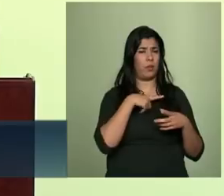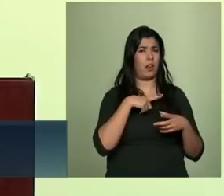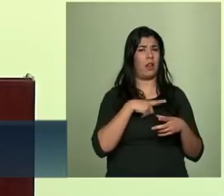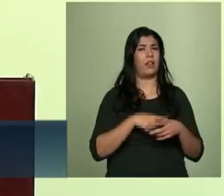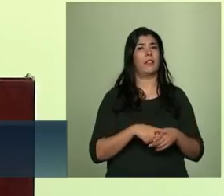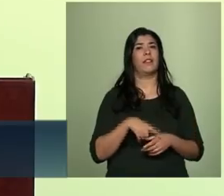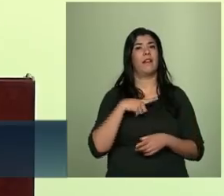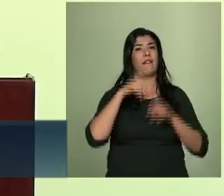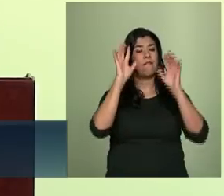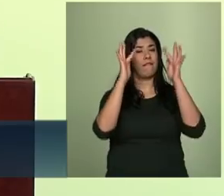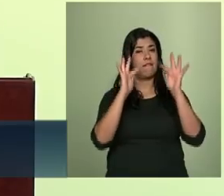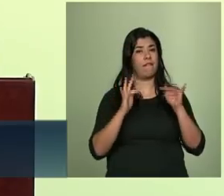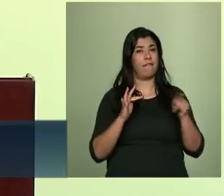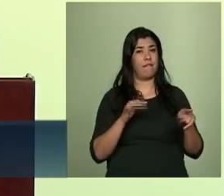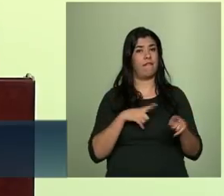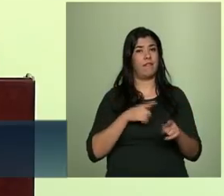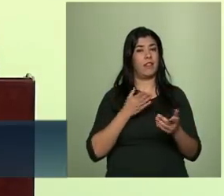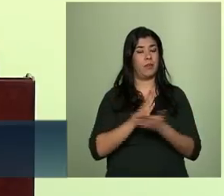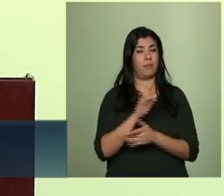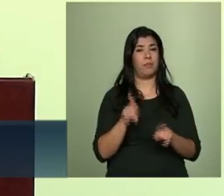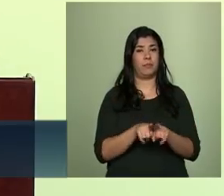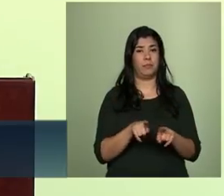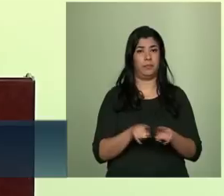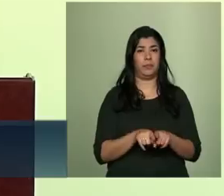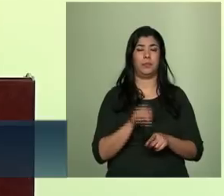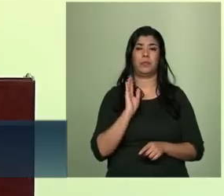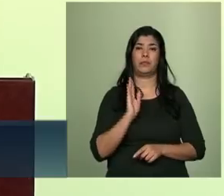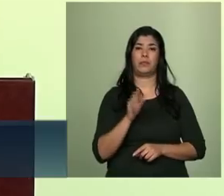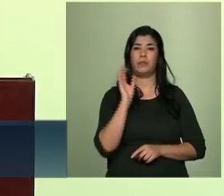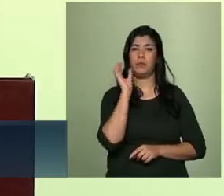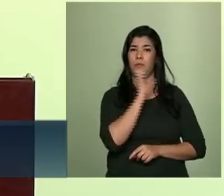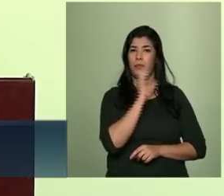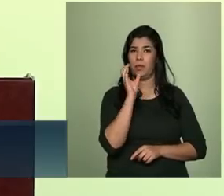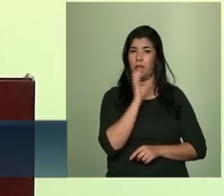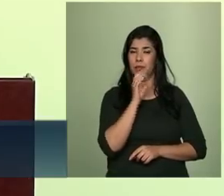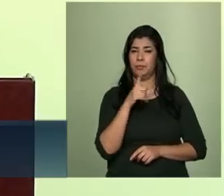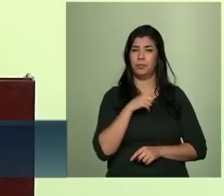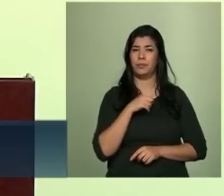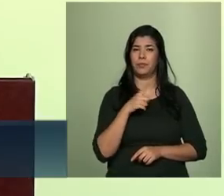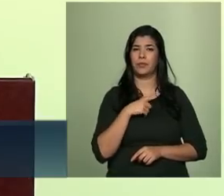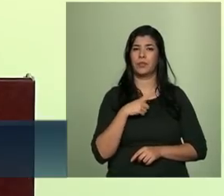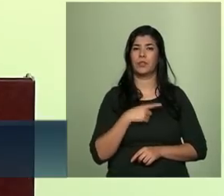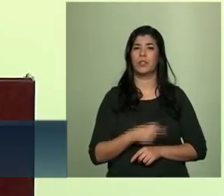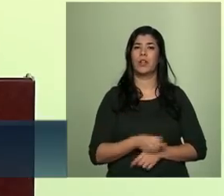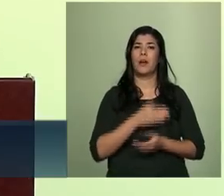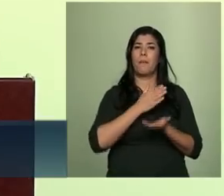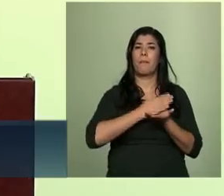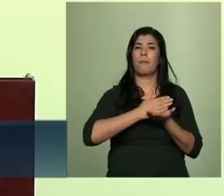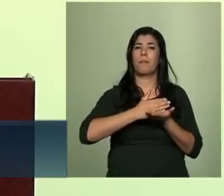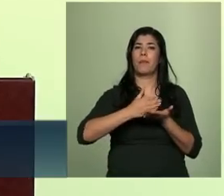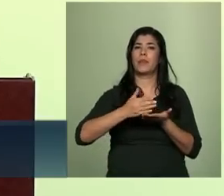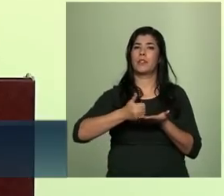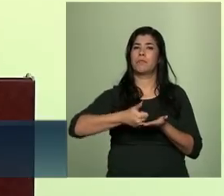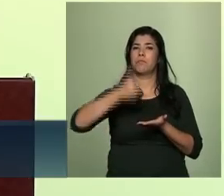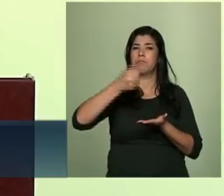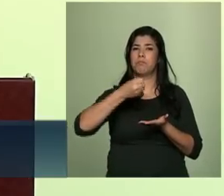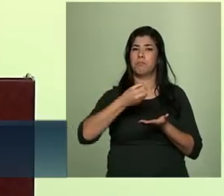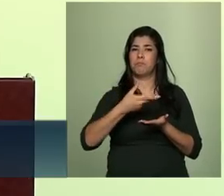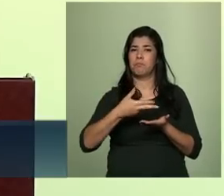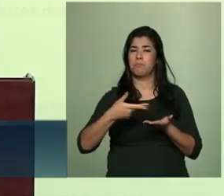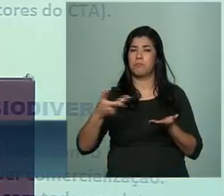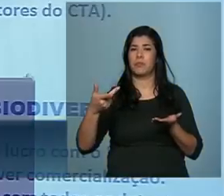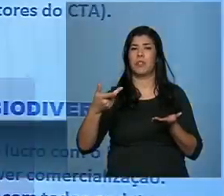bem super feliz de fazer isso. Rapidamente, repartição de benefícios. A antiga